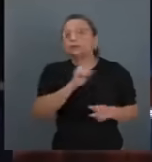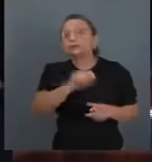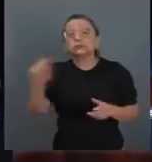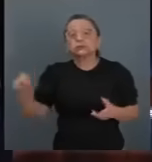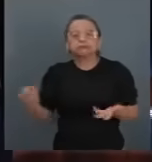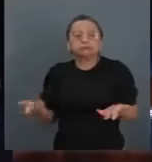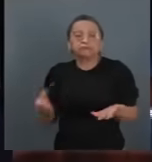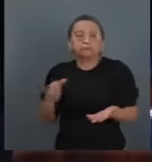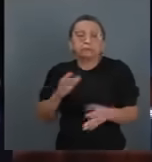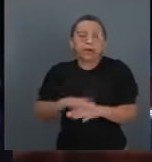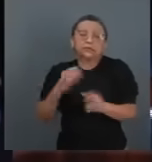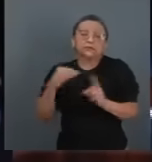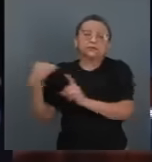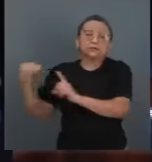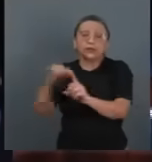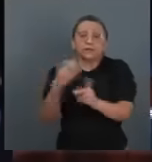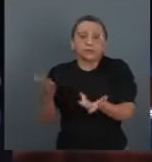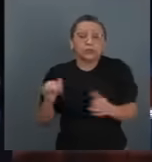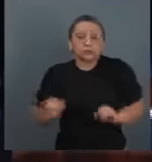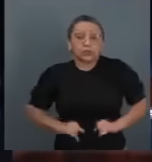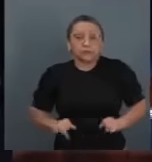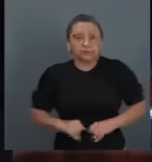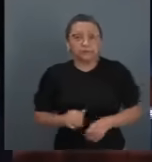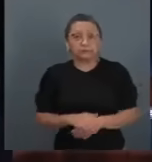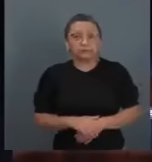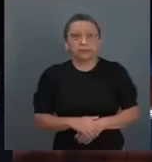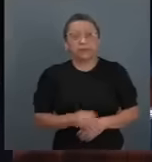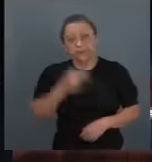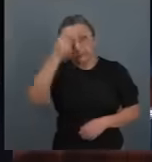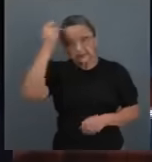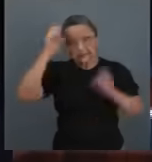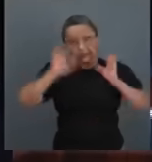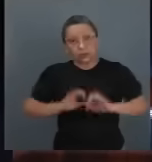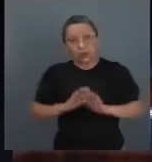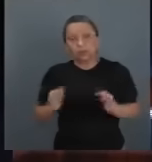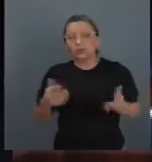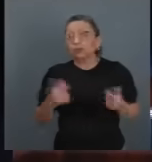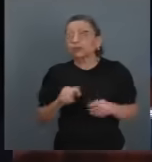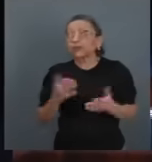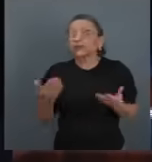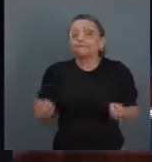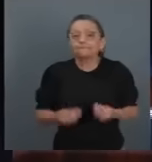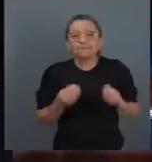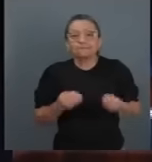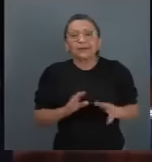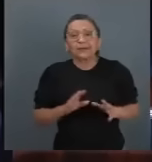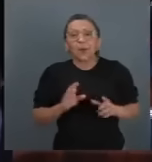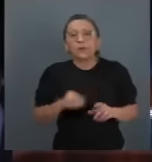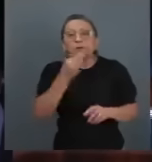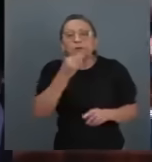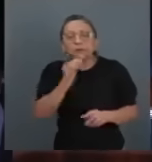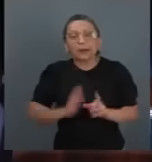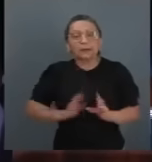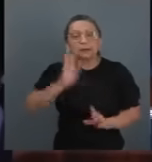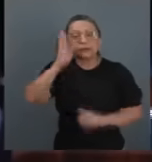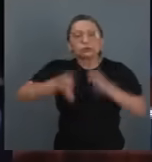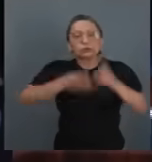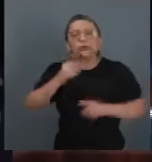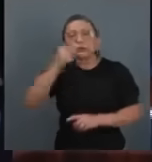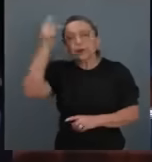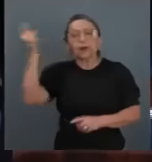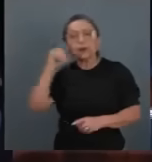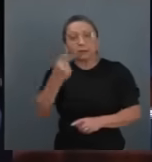são mais vulneráveis. É o cidadão comum que não tem força para fazer lobby aqui. Quem ganha o salário mínimo vai vir para cá fazer